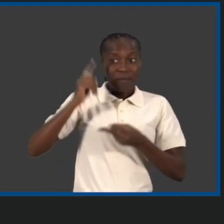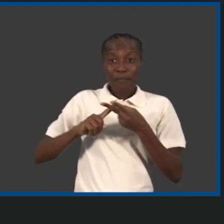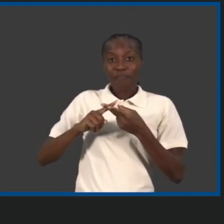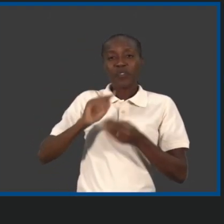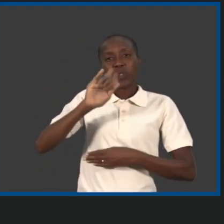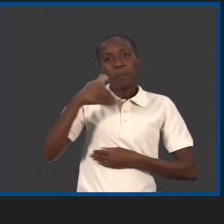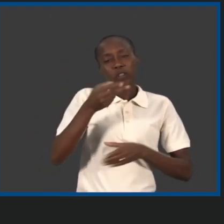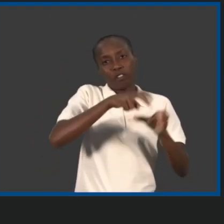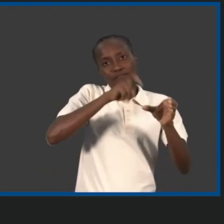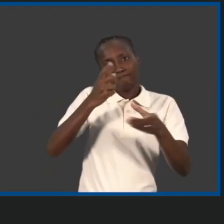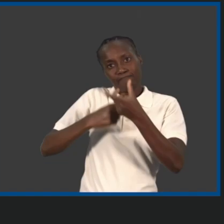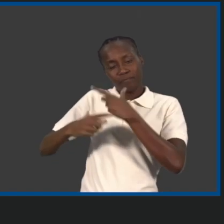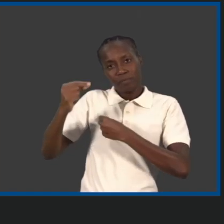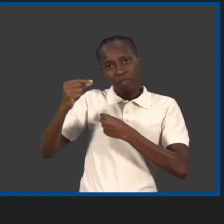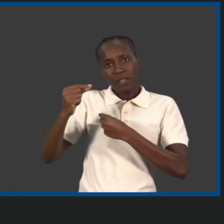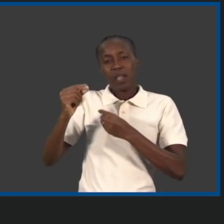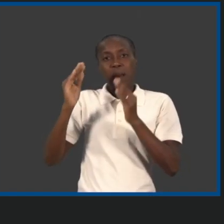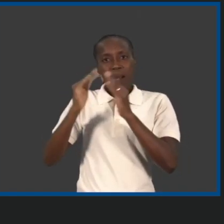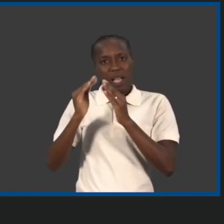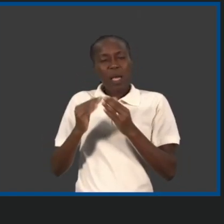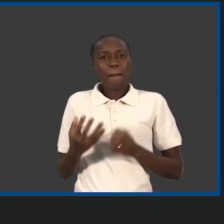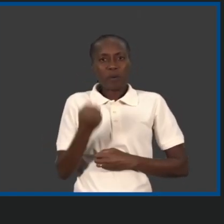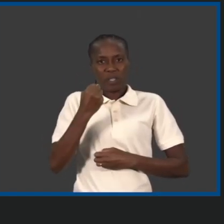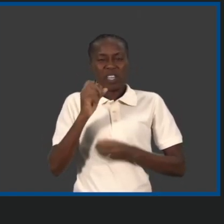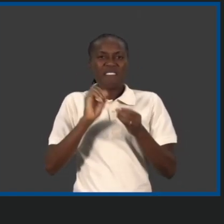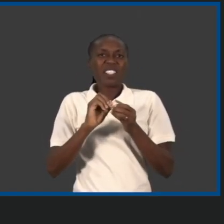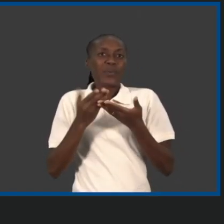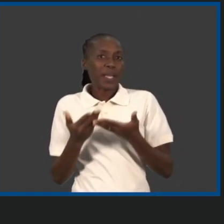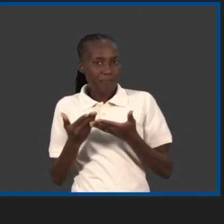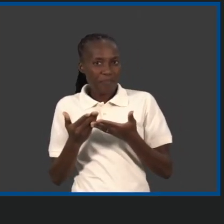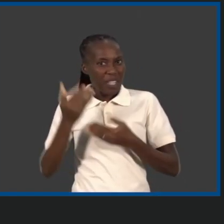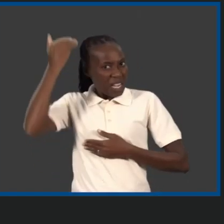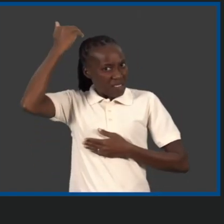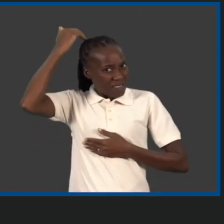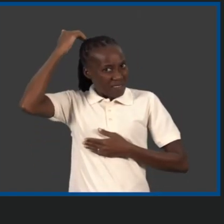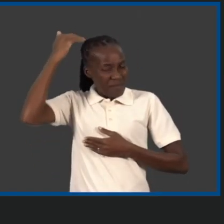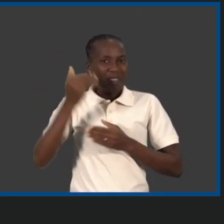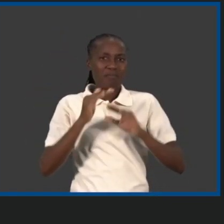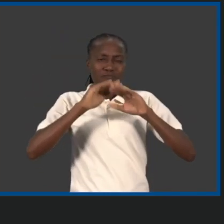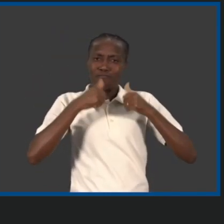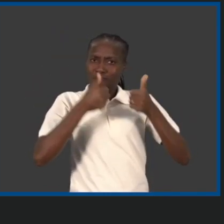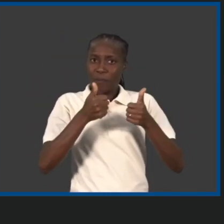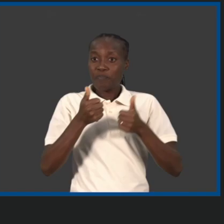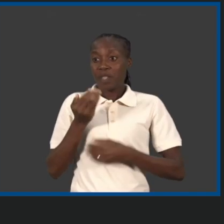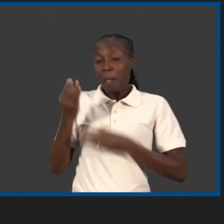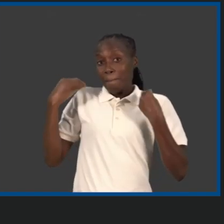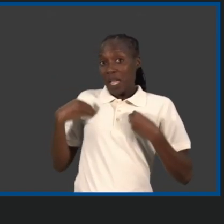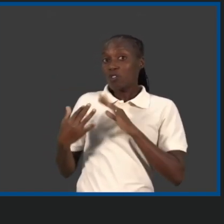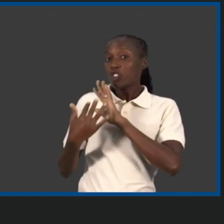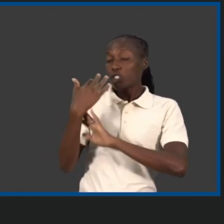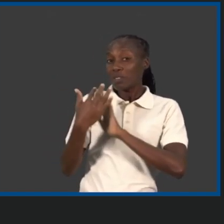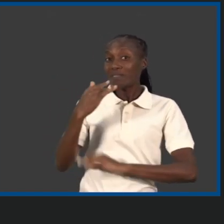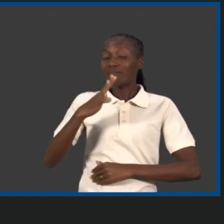também já estava bem. A única coisa que ele nos aconselhou é ter muito cuidado. Ter muito cuidado.